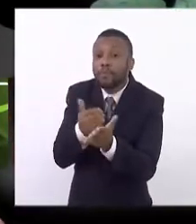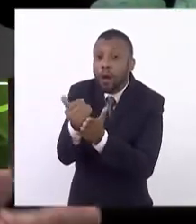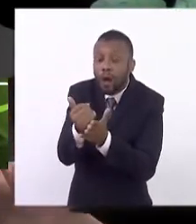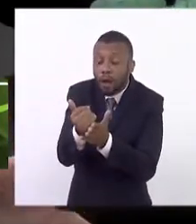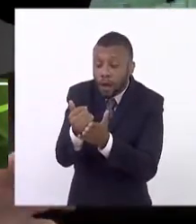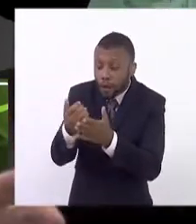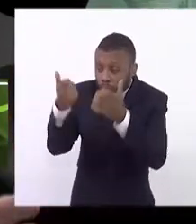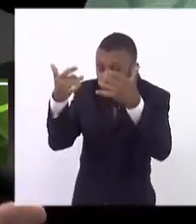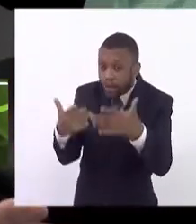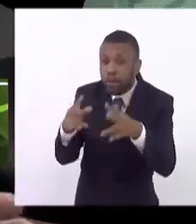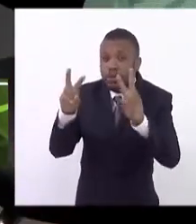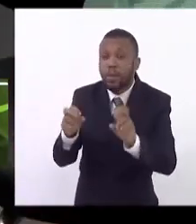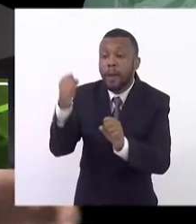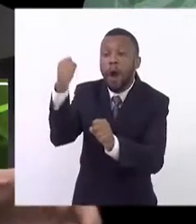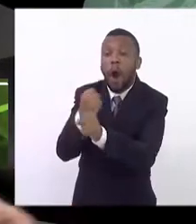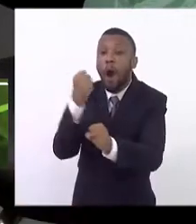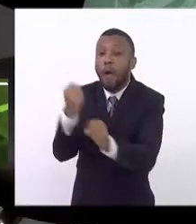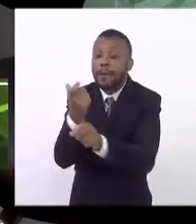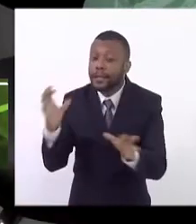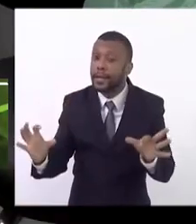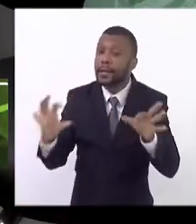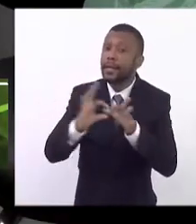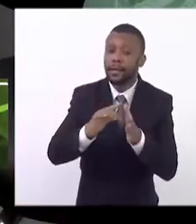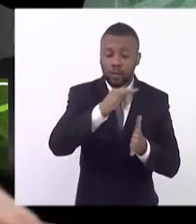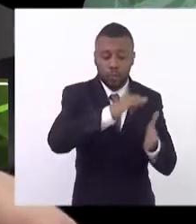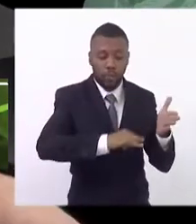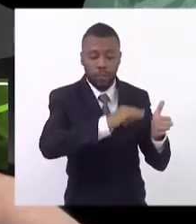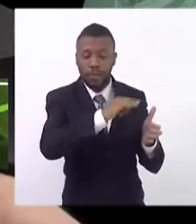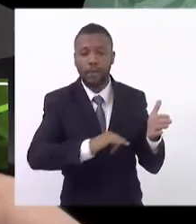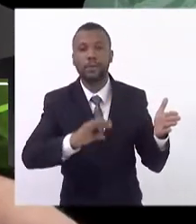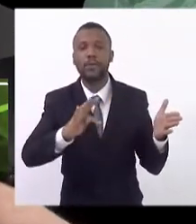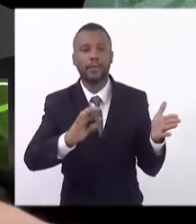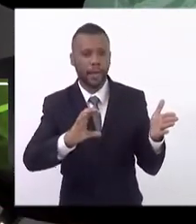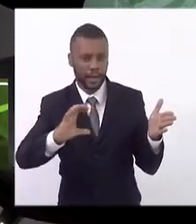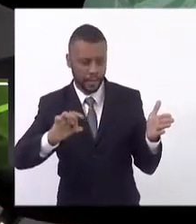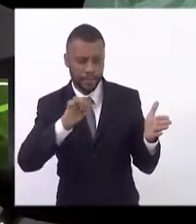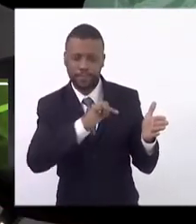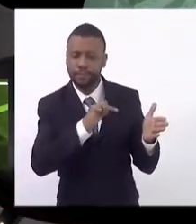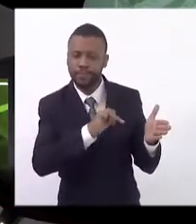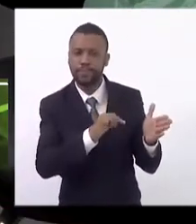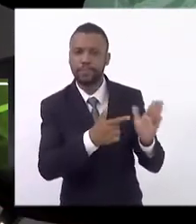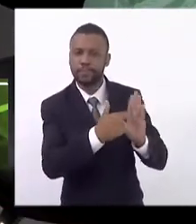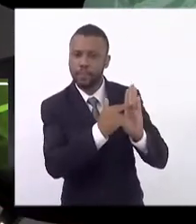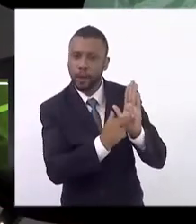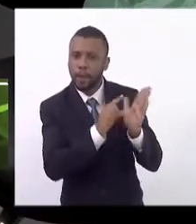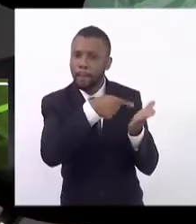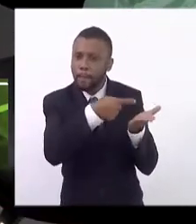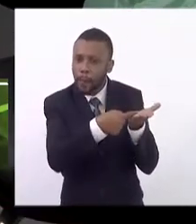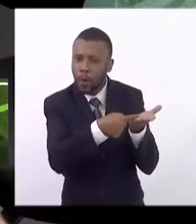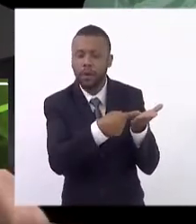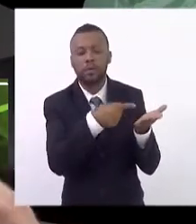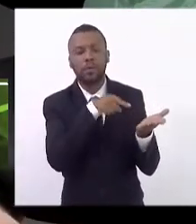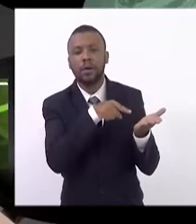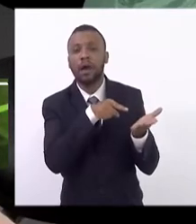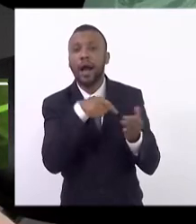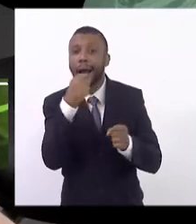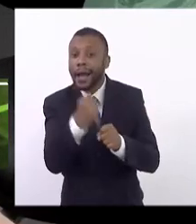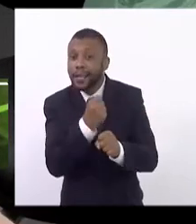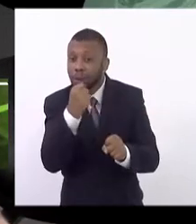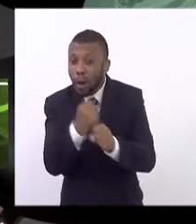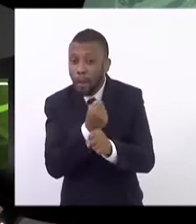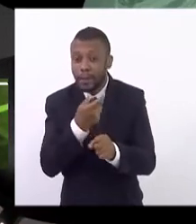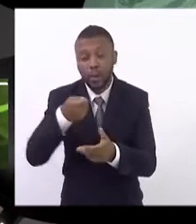termo, por um TAC. As obras ainda não iniciadas, que são obrigação do Estado através do